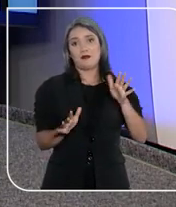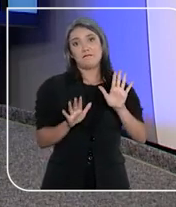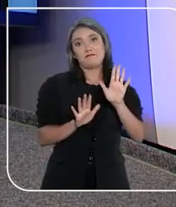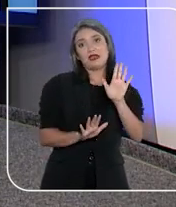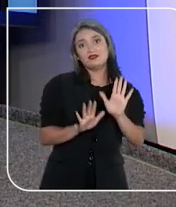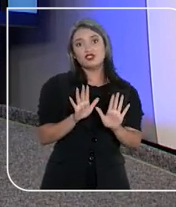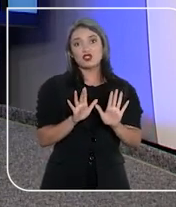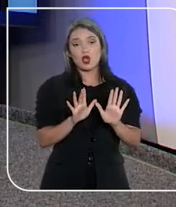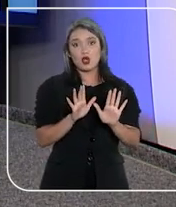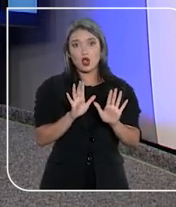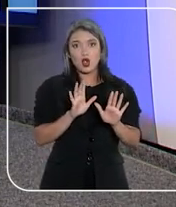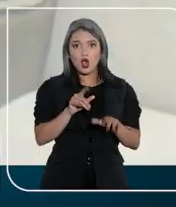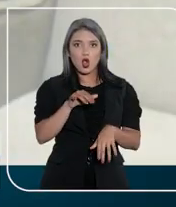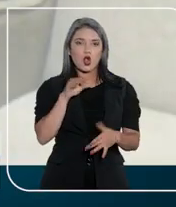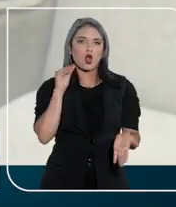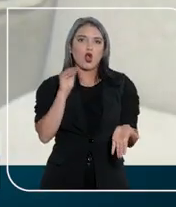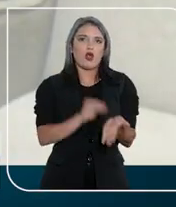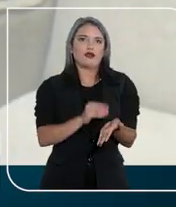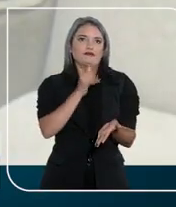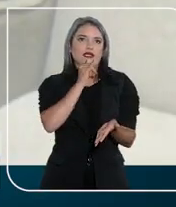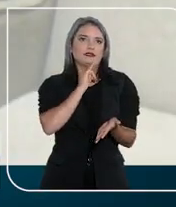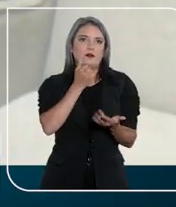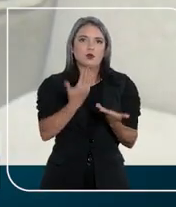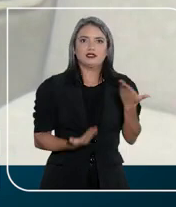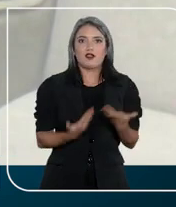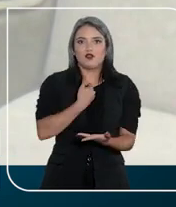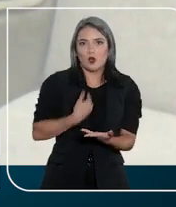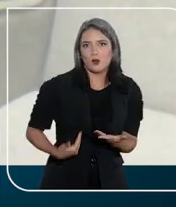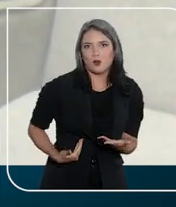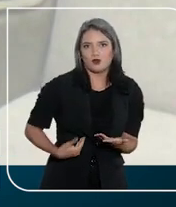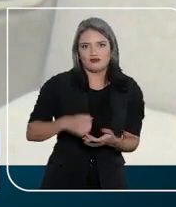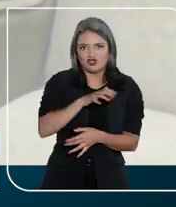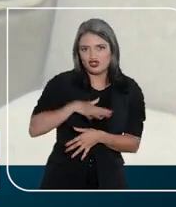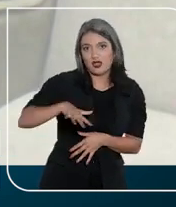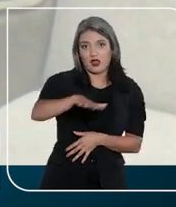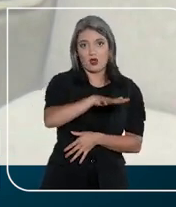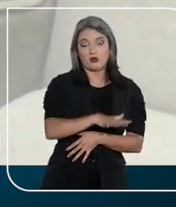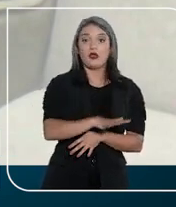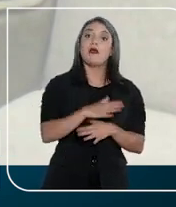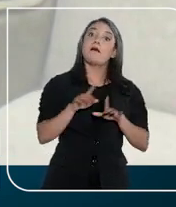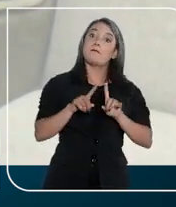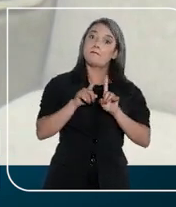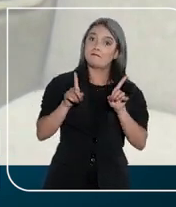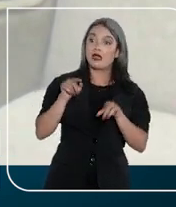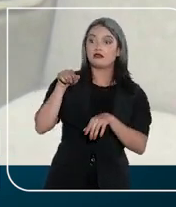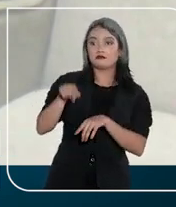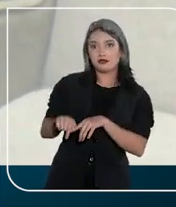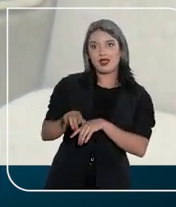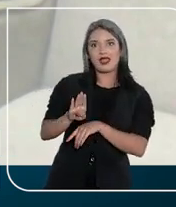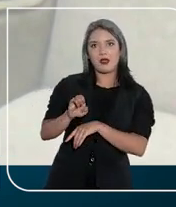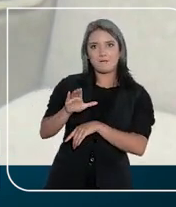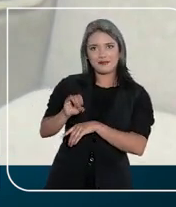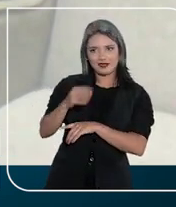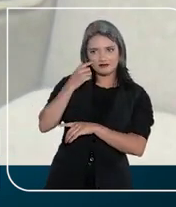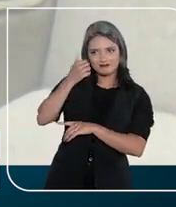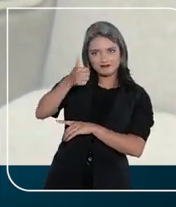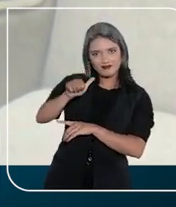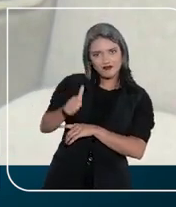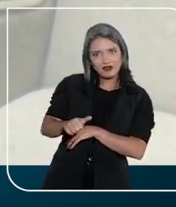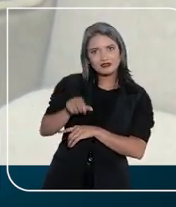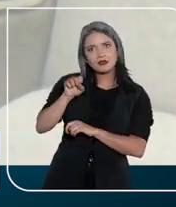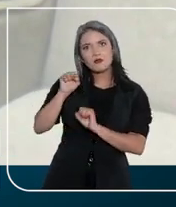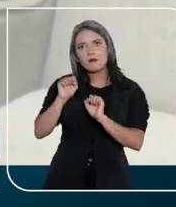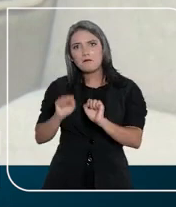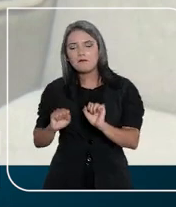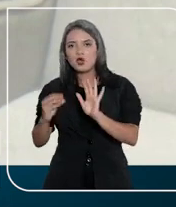só prevê assim, servidor público, é um tema geral. Então, isso não impede que a banca venha cobrar temas,